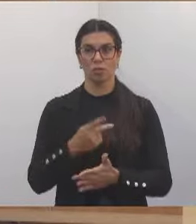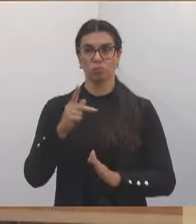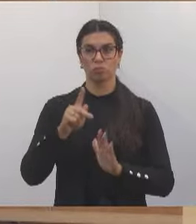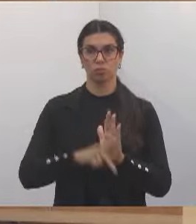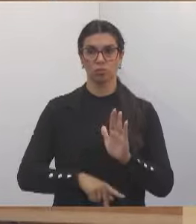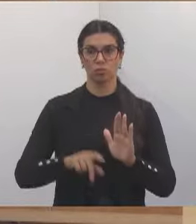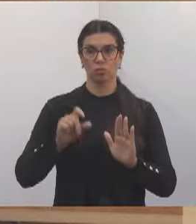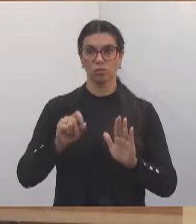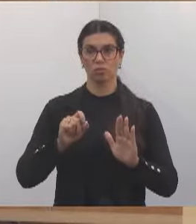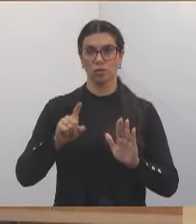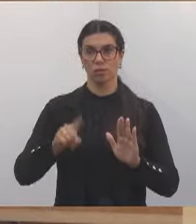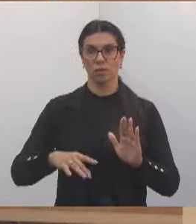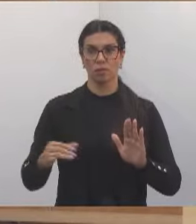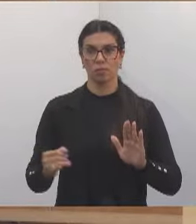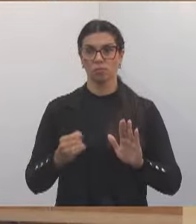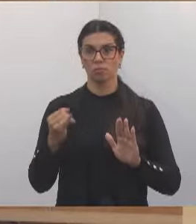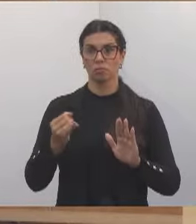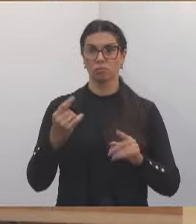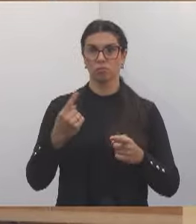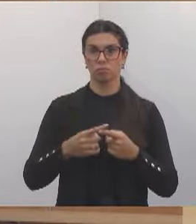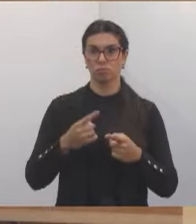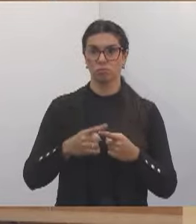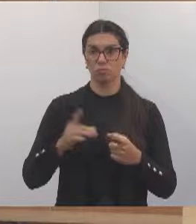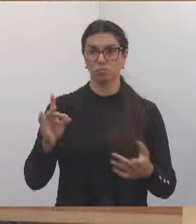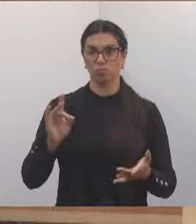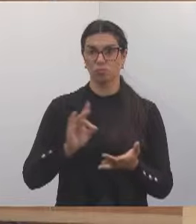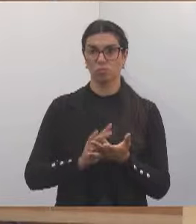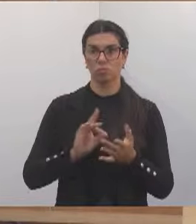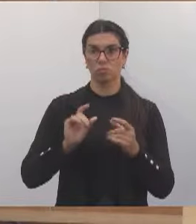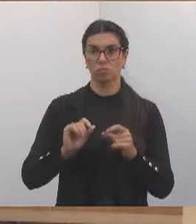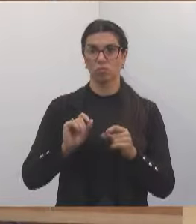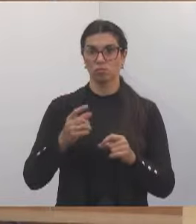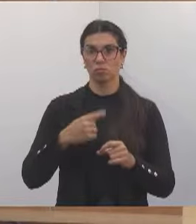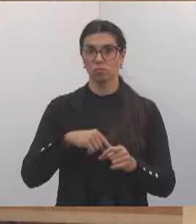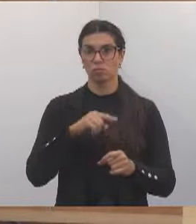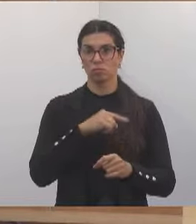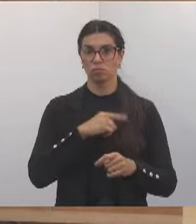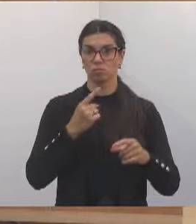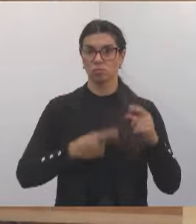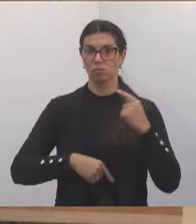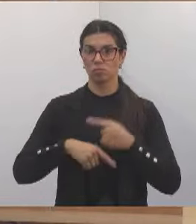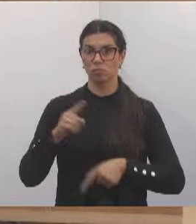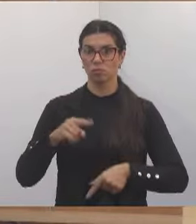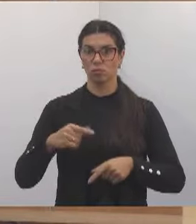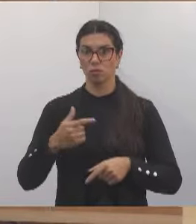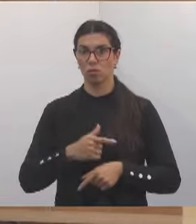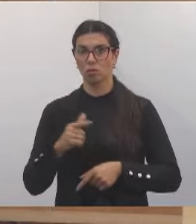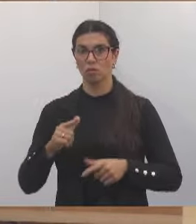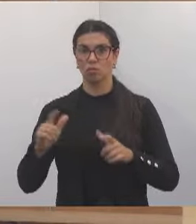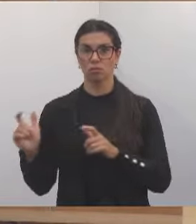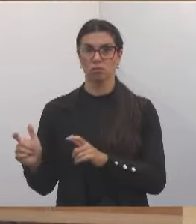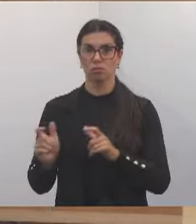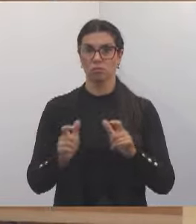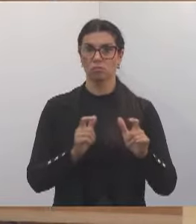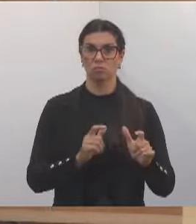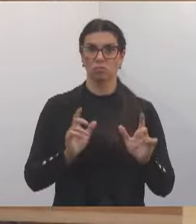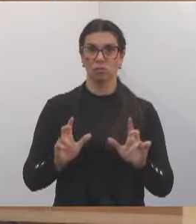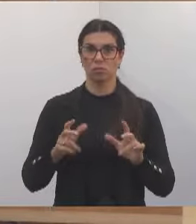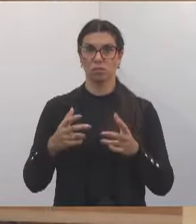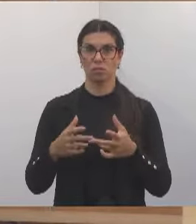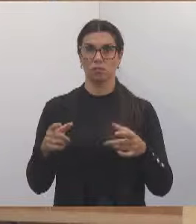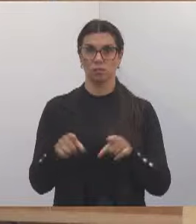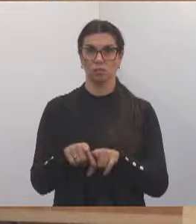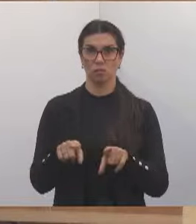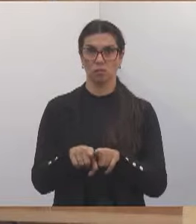projeto ele é muito importante porque, na realidade, a gente está dando um pontapé. Quem sabe em outras câmaras também pode ser feito.